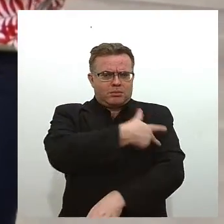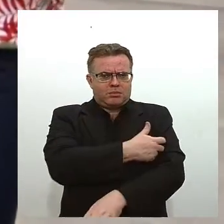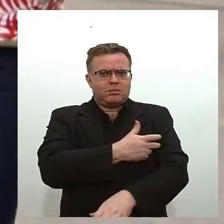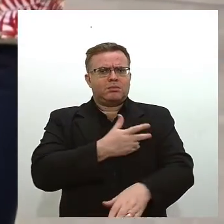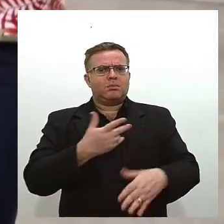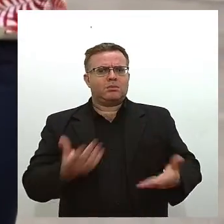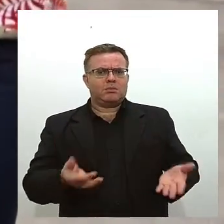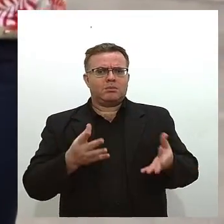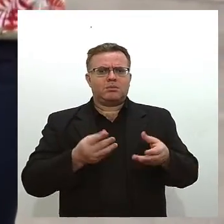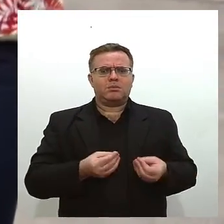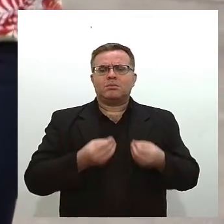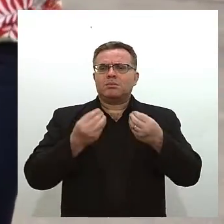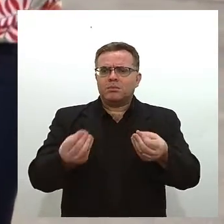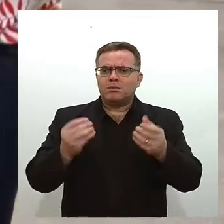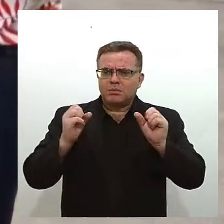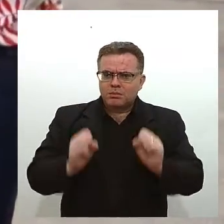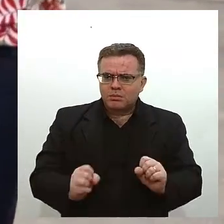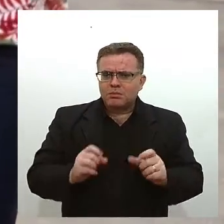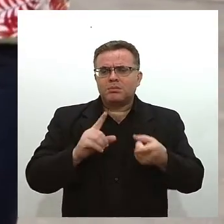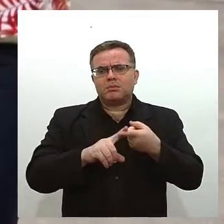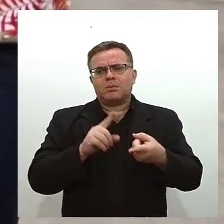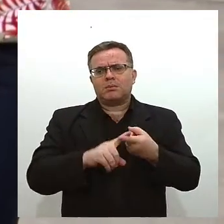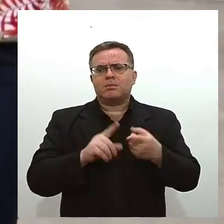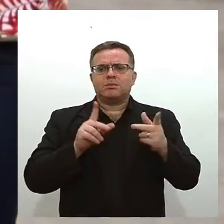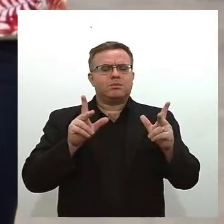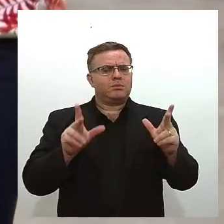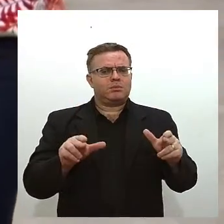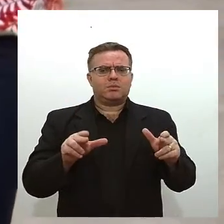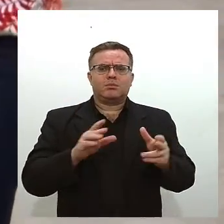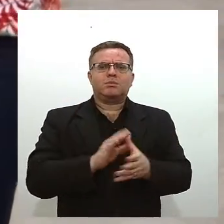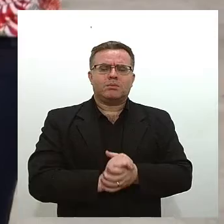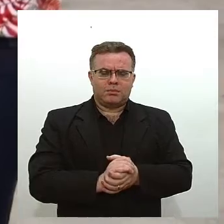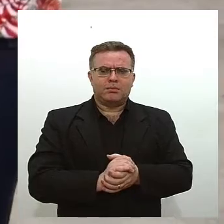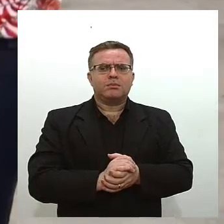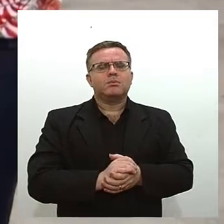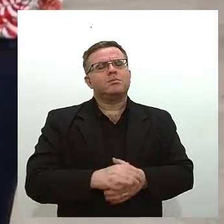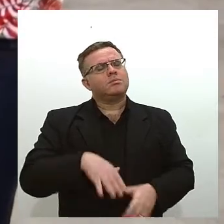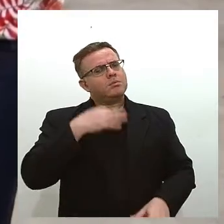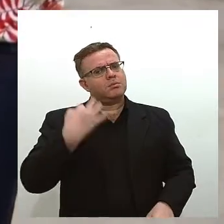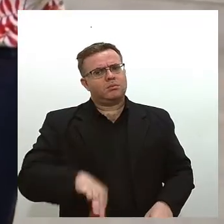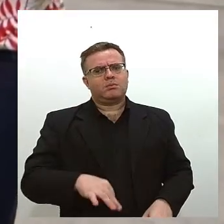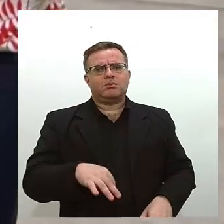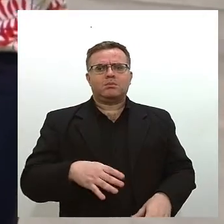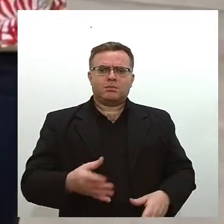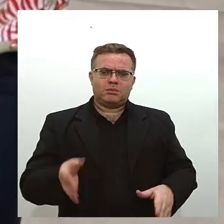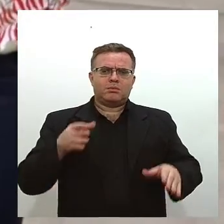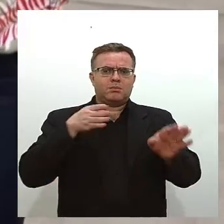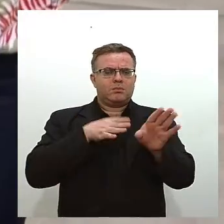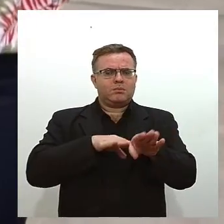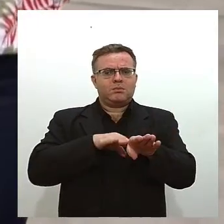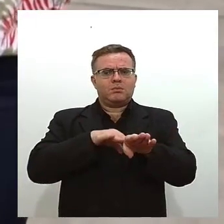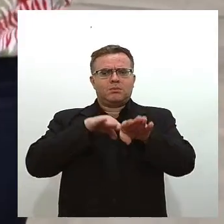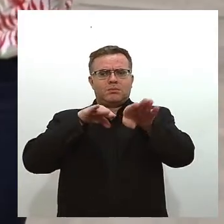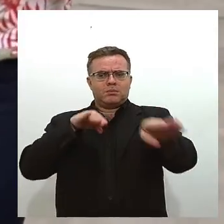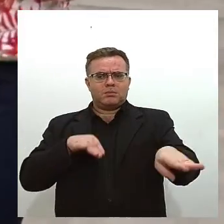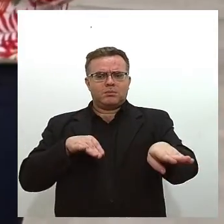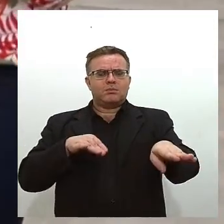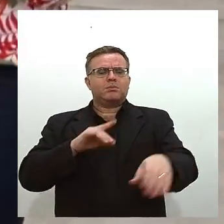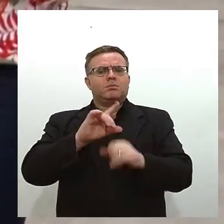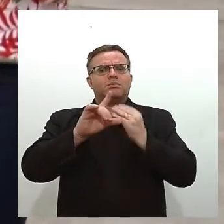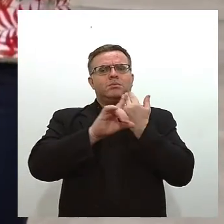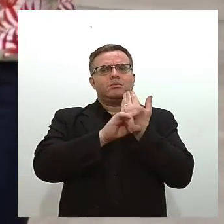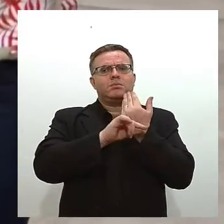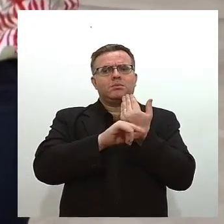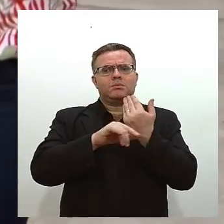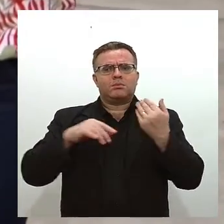para doar também, não é isso? Com certeza, Aline. Nós estamos com o drive-thru aqui no Parque da Sementeira, logo na entrada do